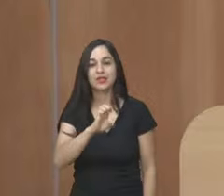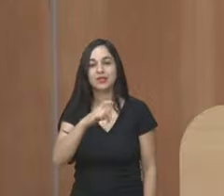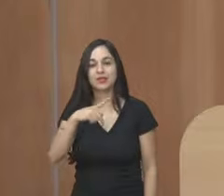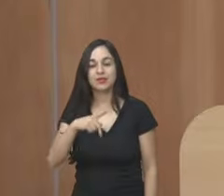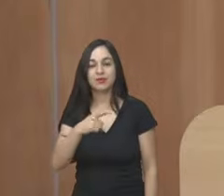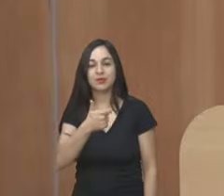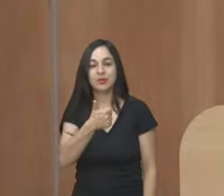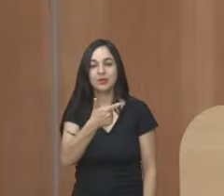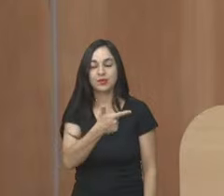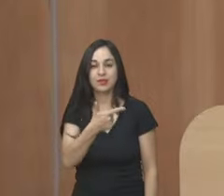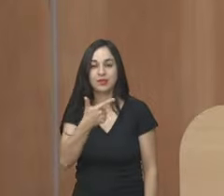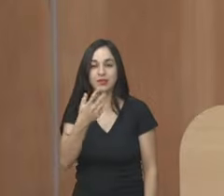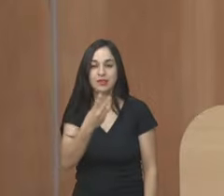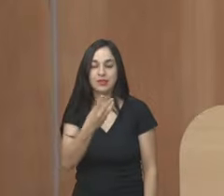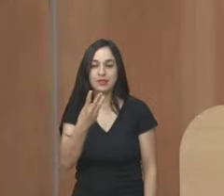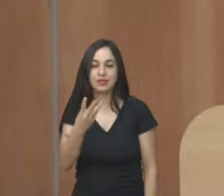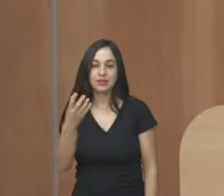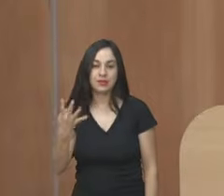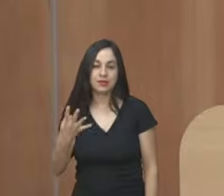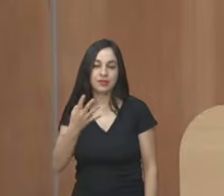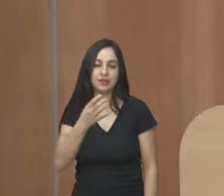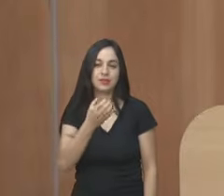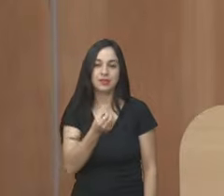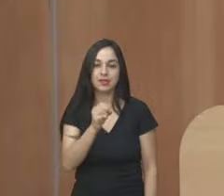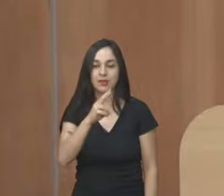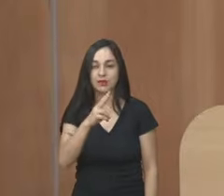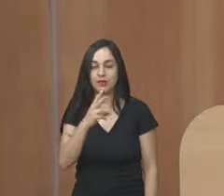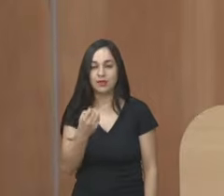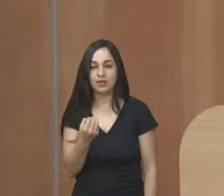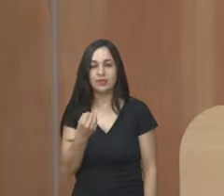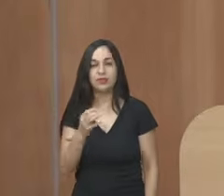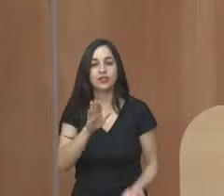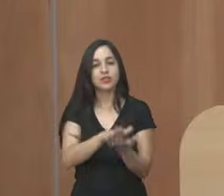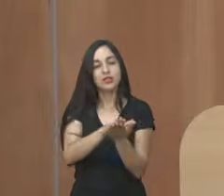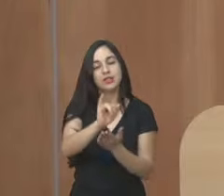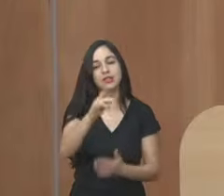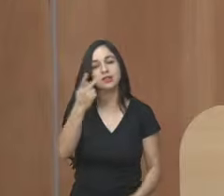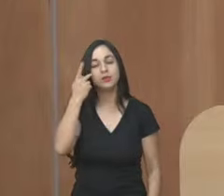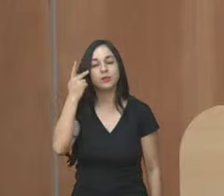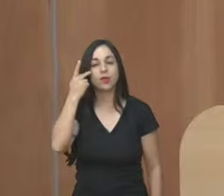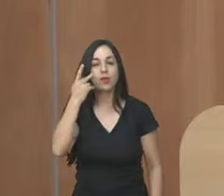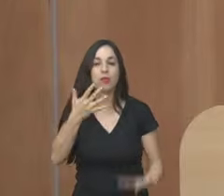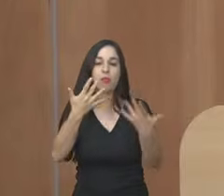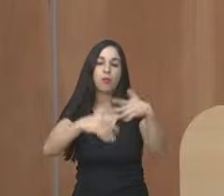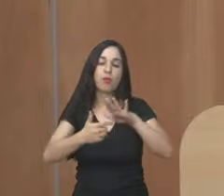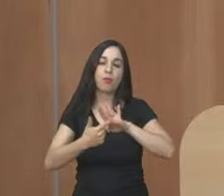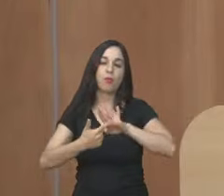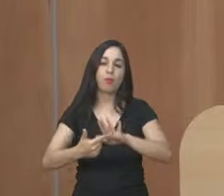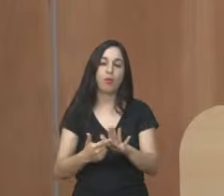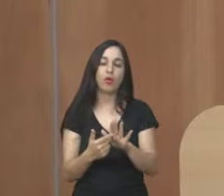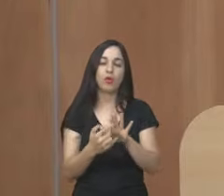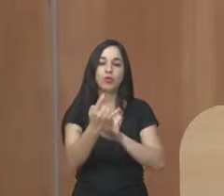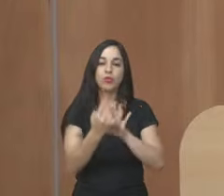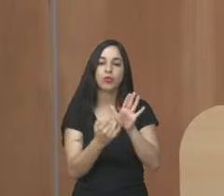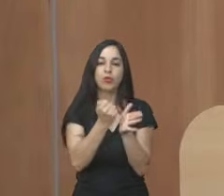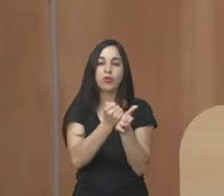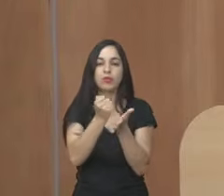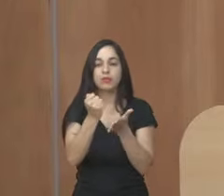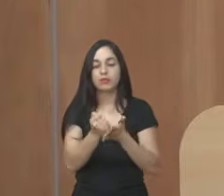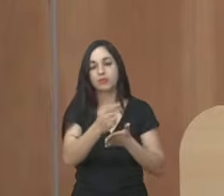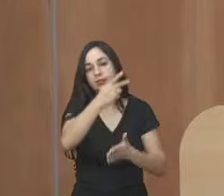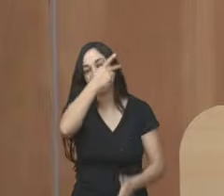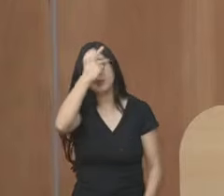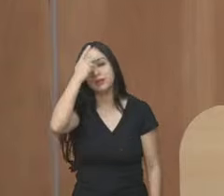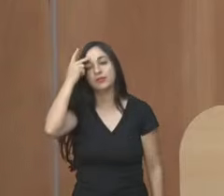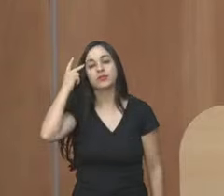12.334.020, Jacareí, São Paulo. Conforme comprova o Cadastro Nacional de Pessoas Jurídicas, o trabalho da